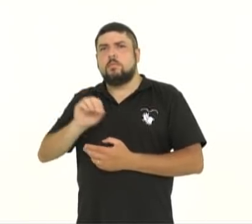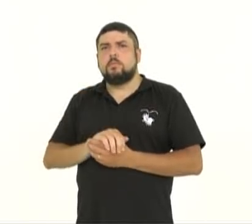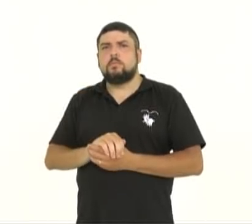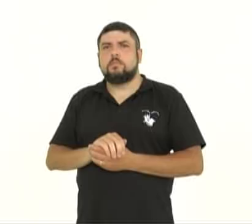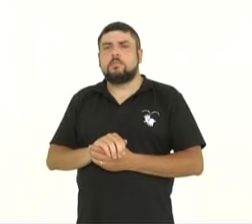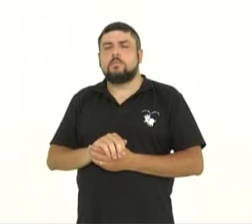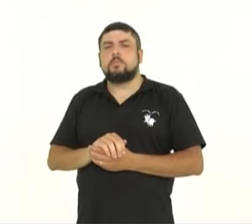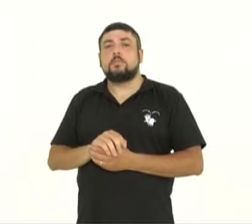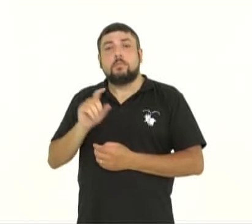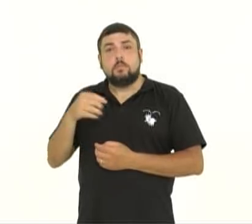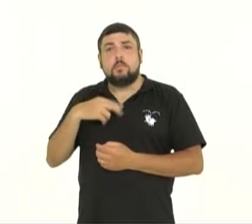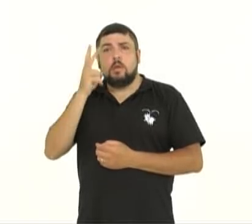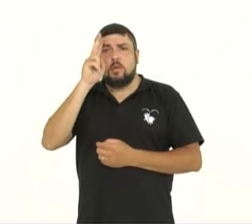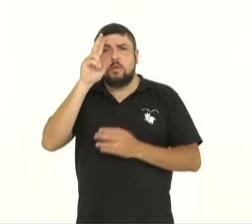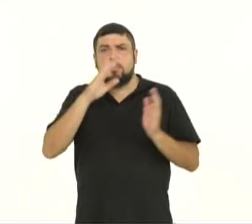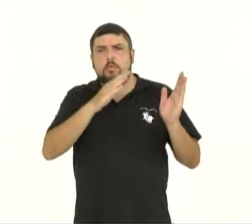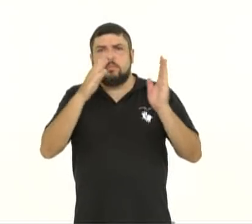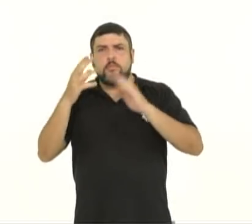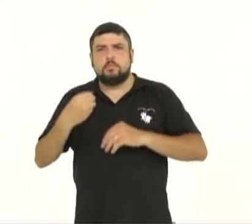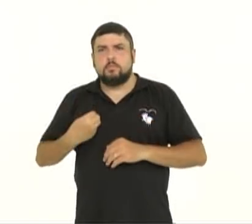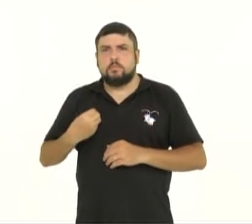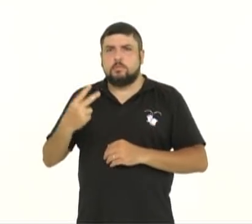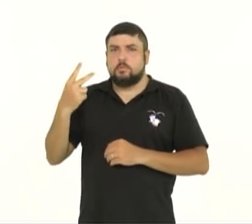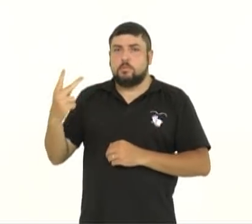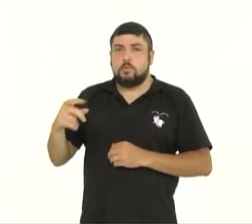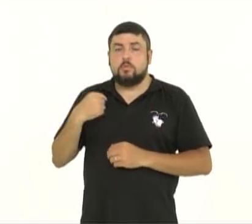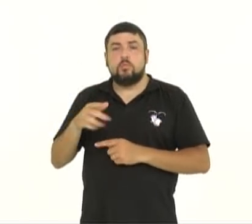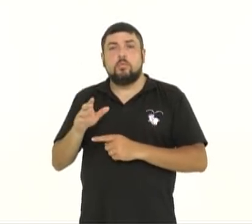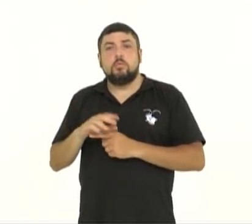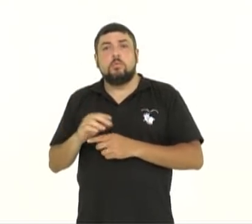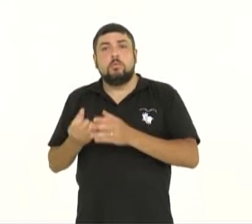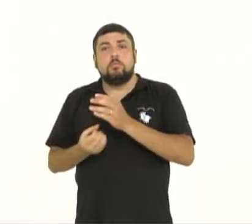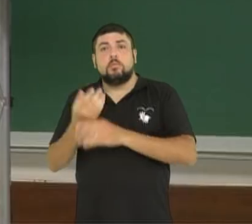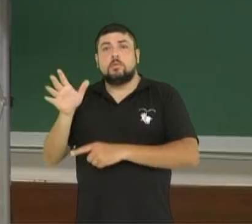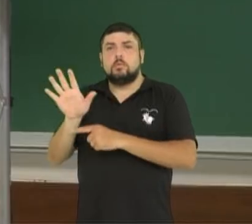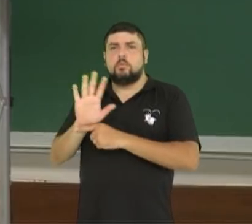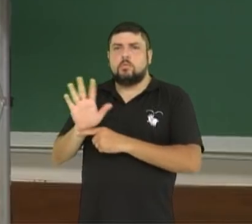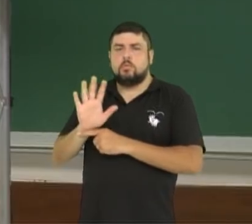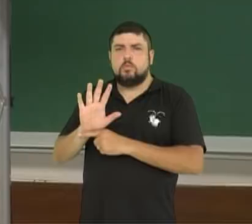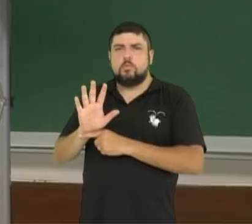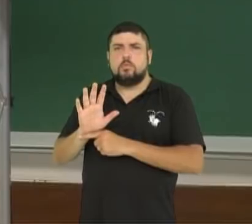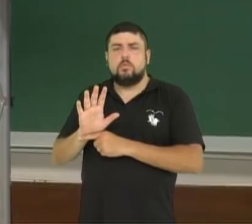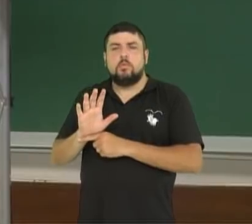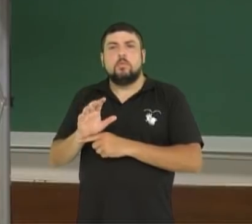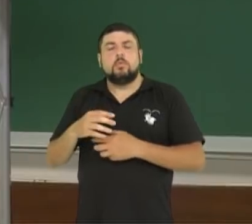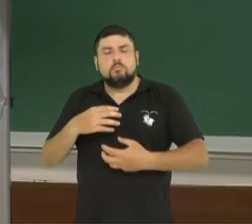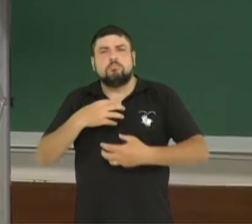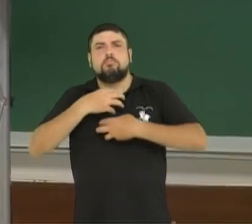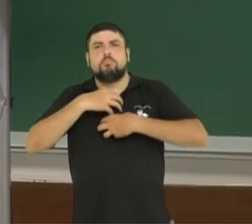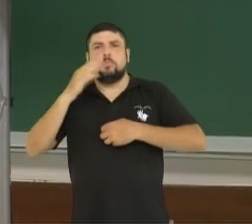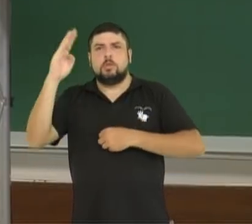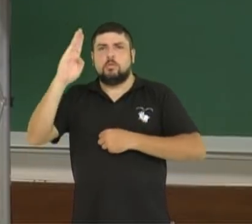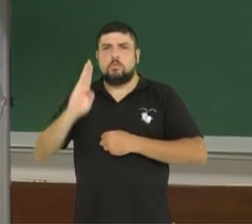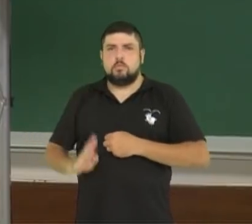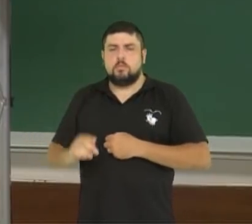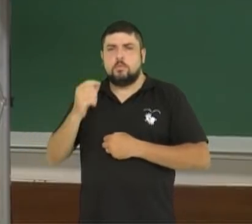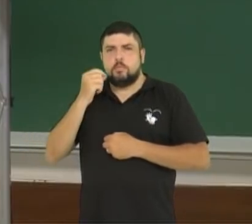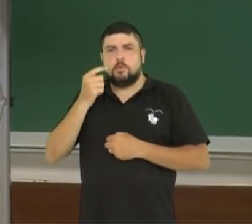elaborado a partir da história de vida deles um filme, né? O filme que tocou o Brasil, né? Como sugere aqui os elementos da linguagem